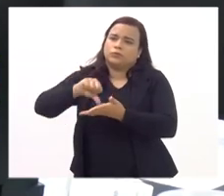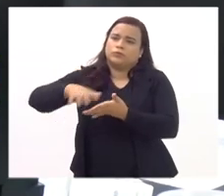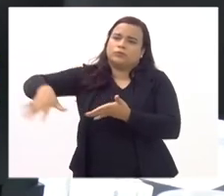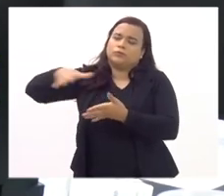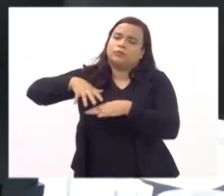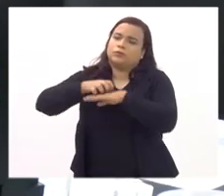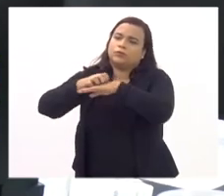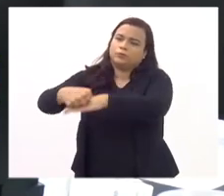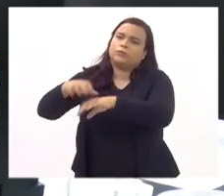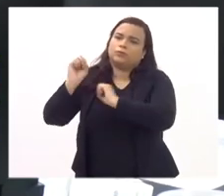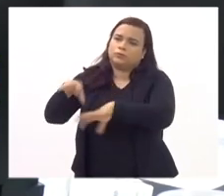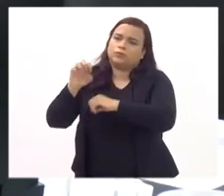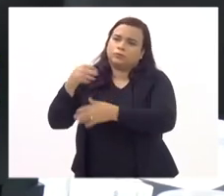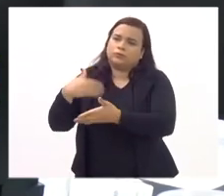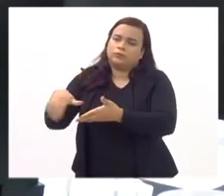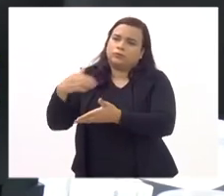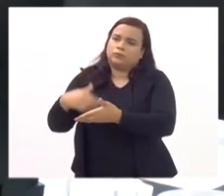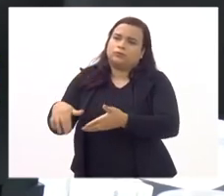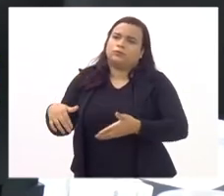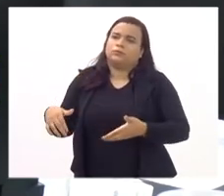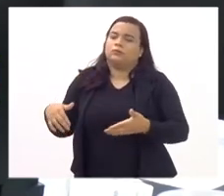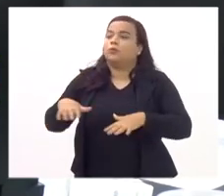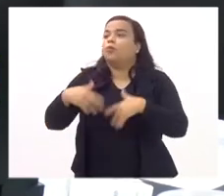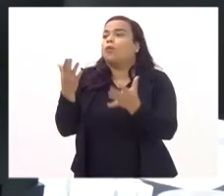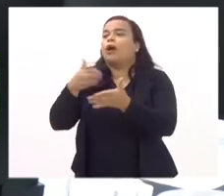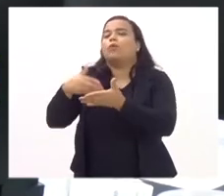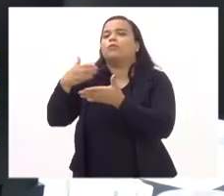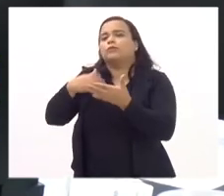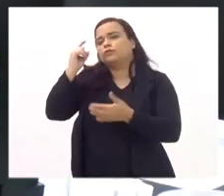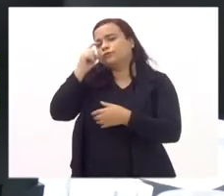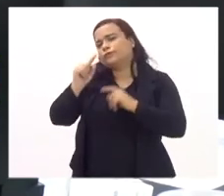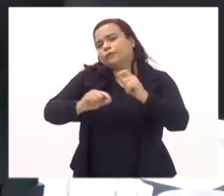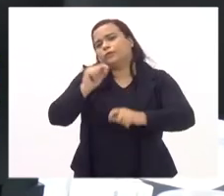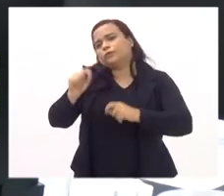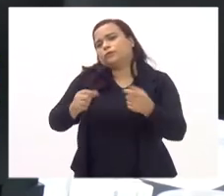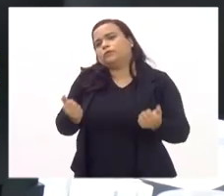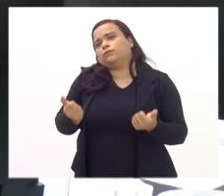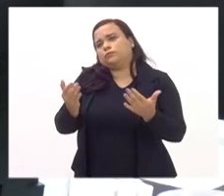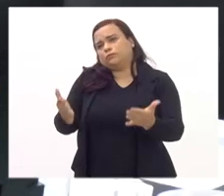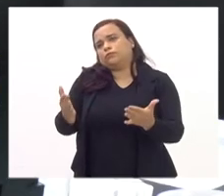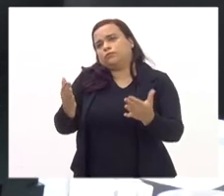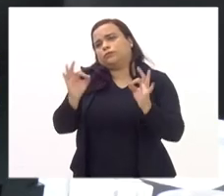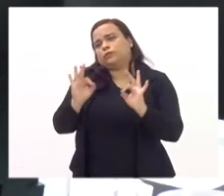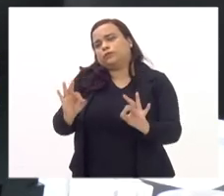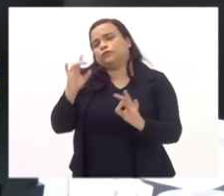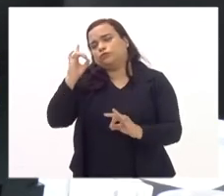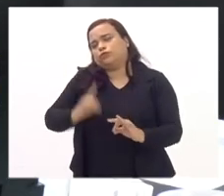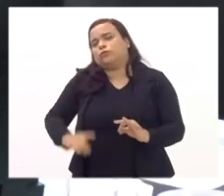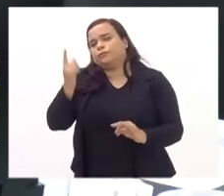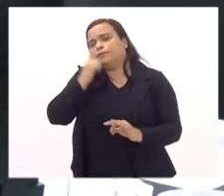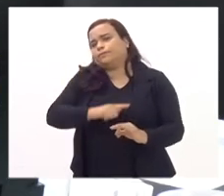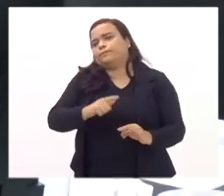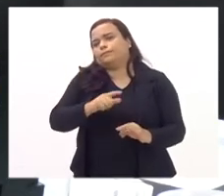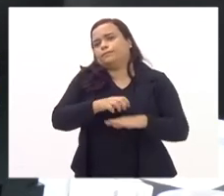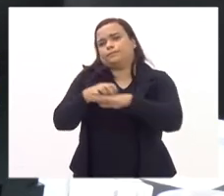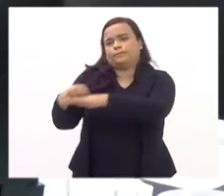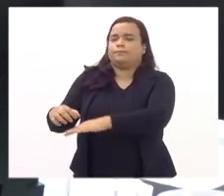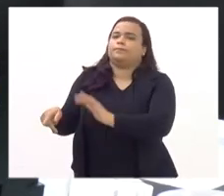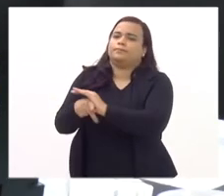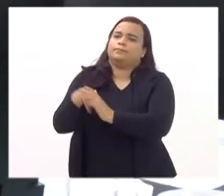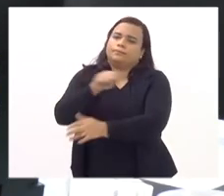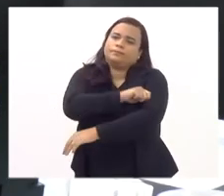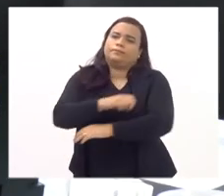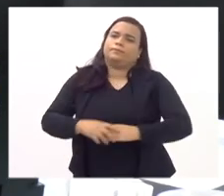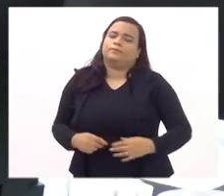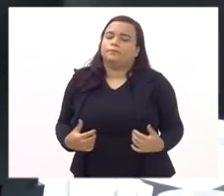da Secretaria de Educação, quais são as dificuldades para garantir o direito ao transporte dos